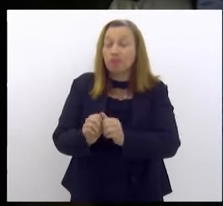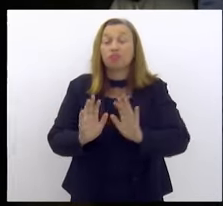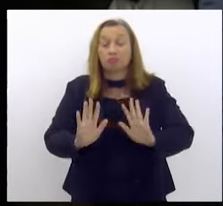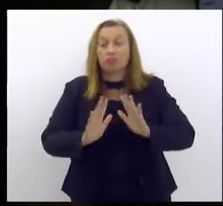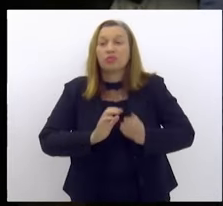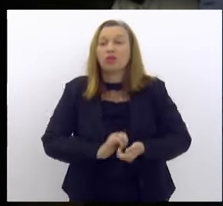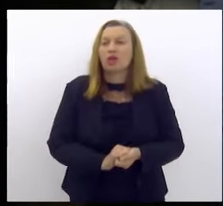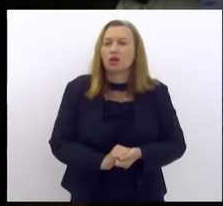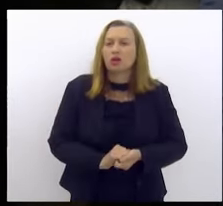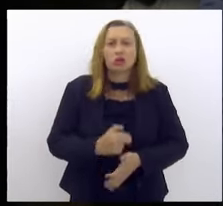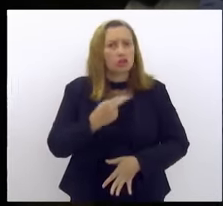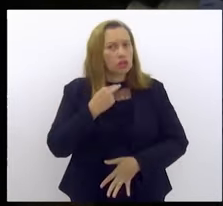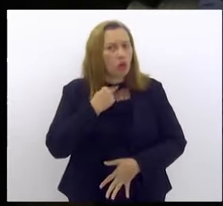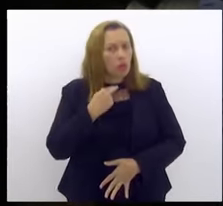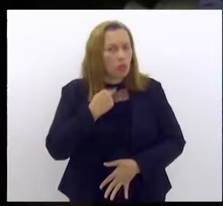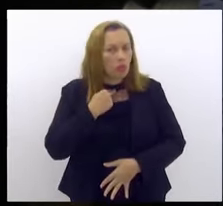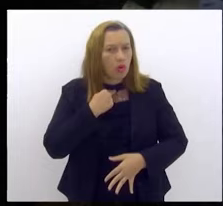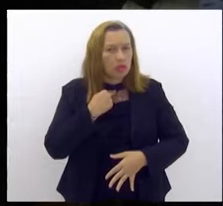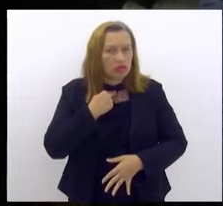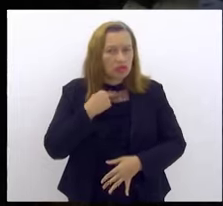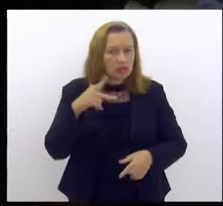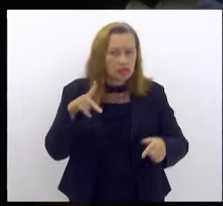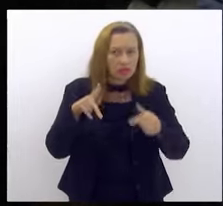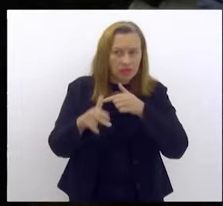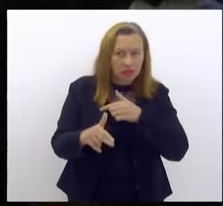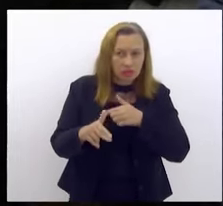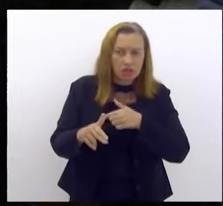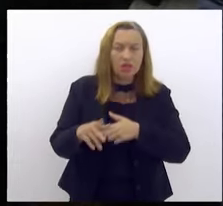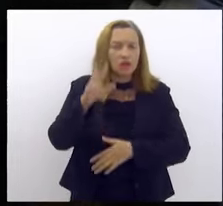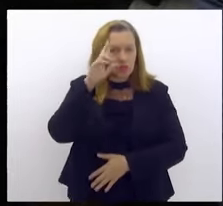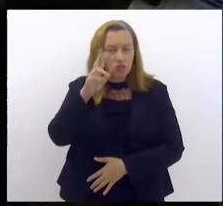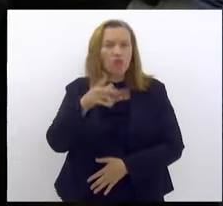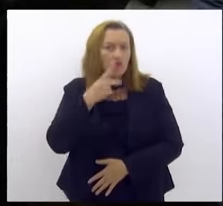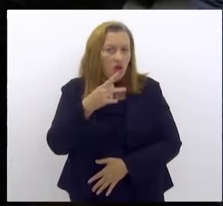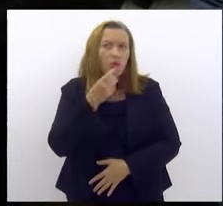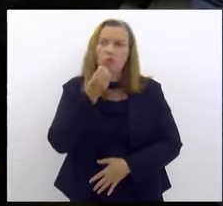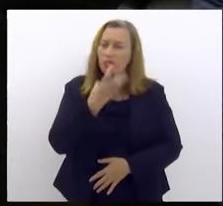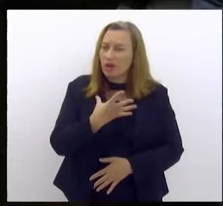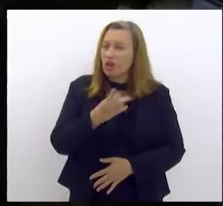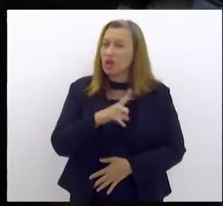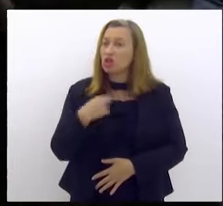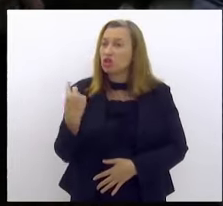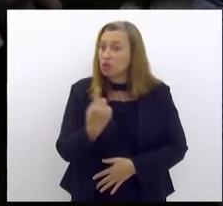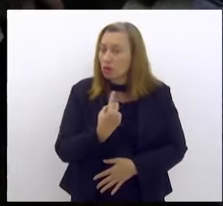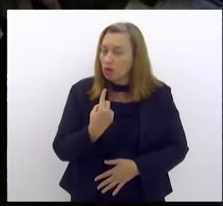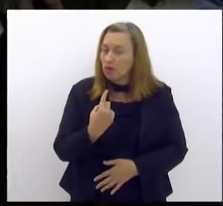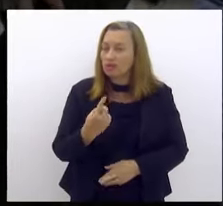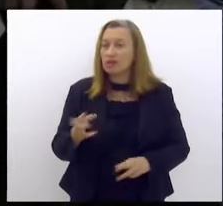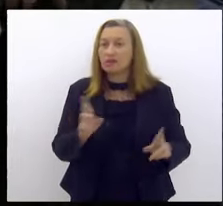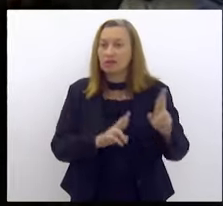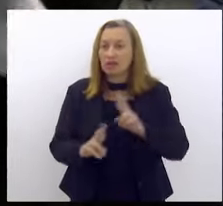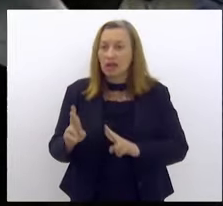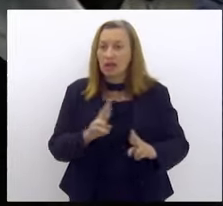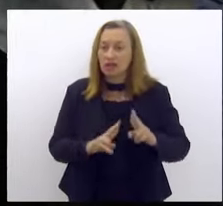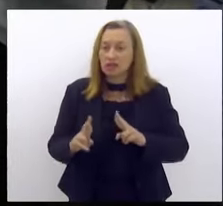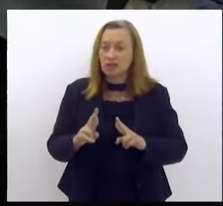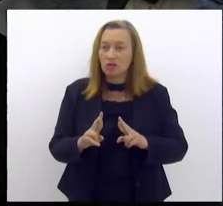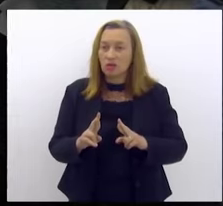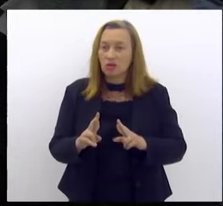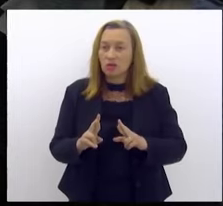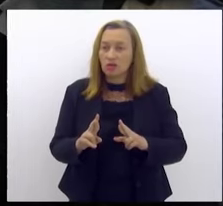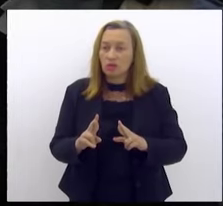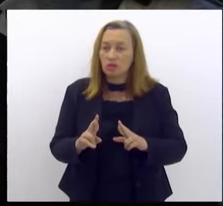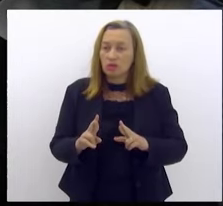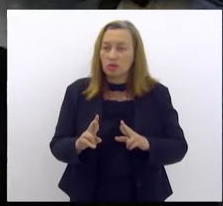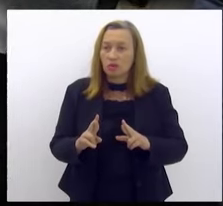que não se pode permitir, Vossa Excelência deu um gesto muito preciso, é que nós, essa relação possa ser pautada